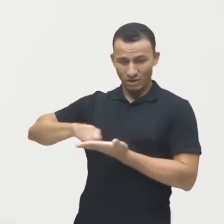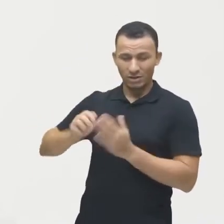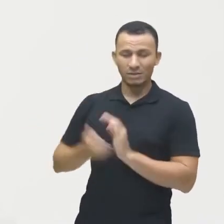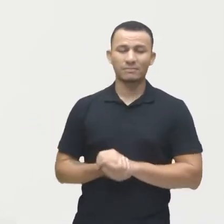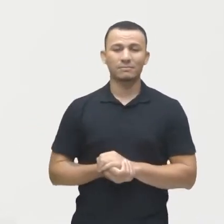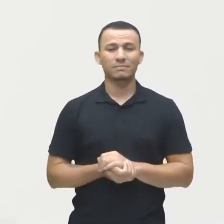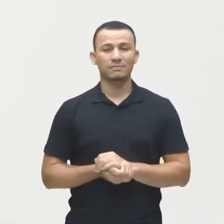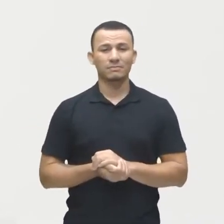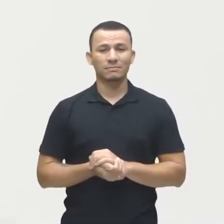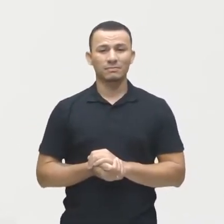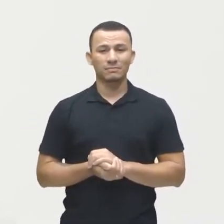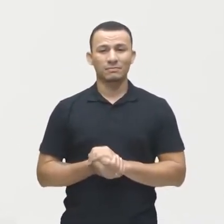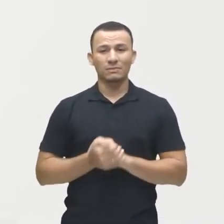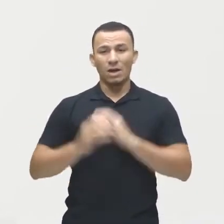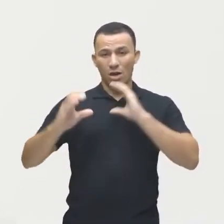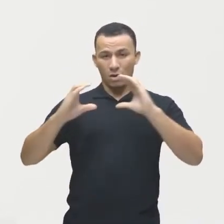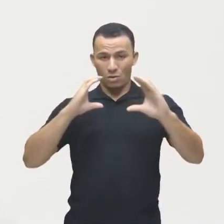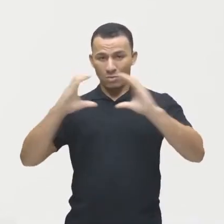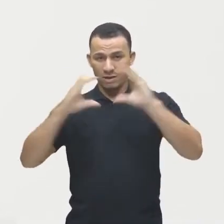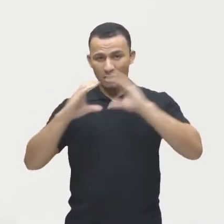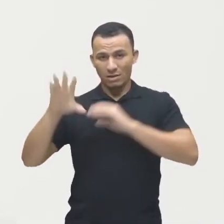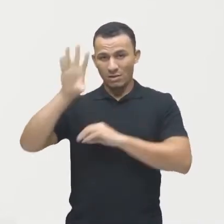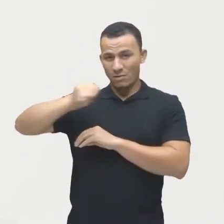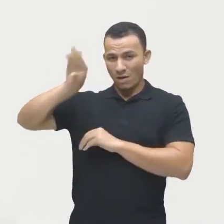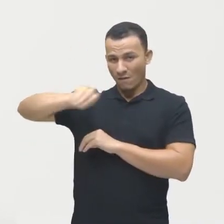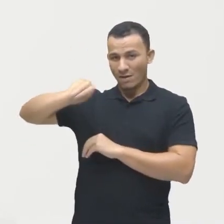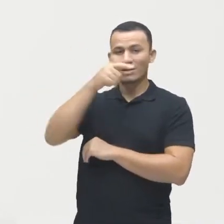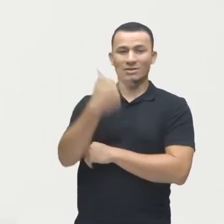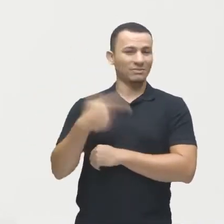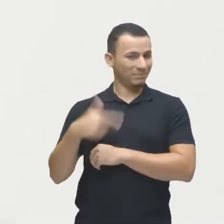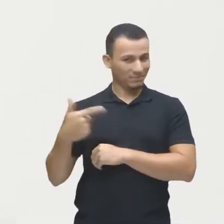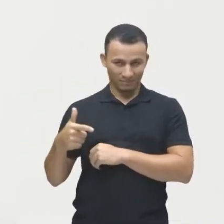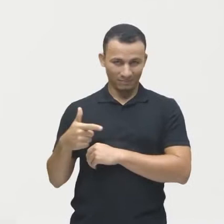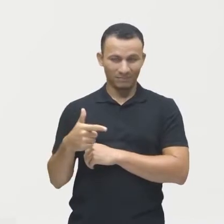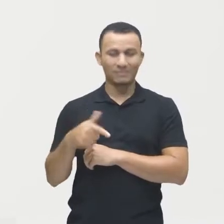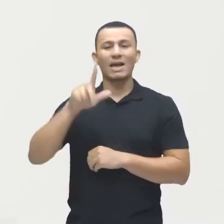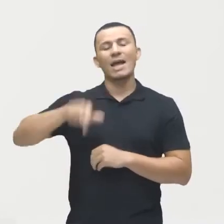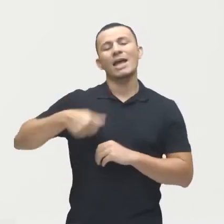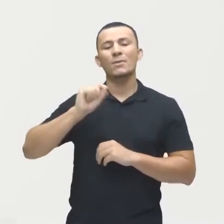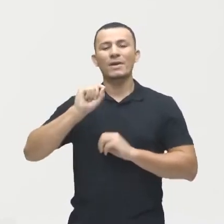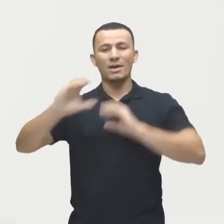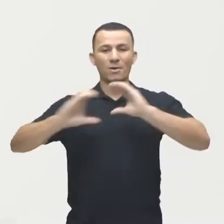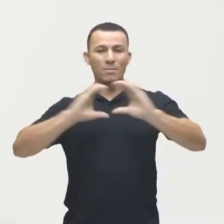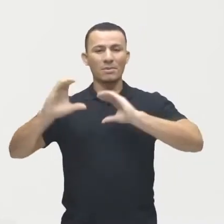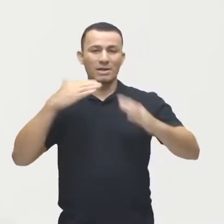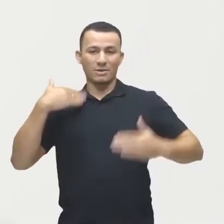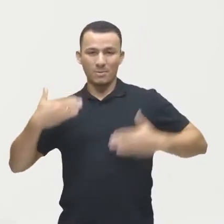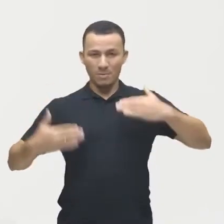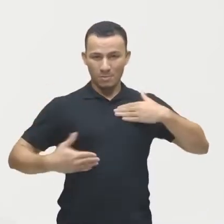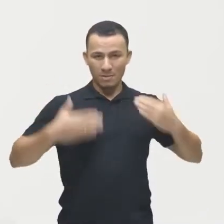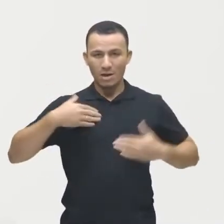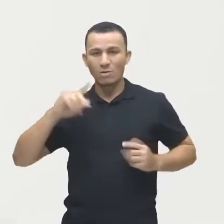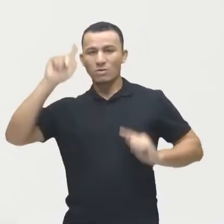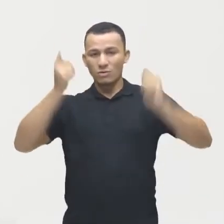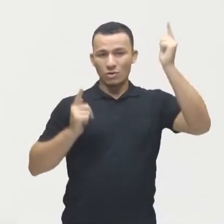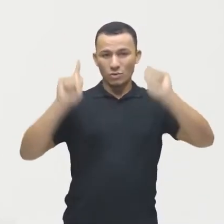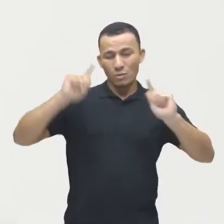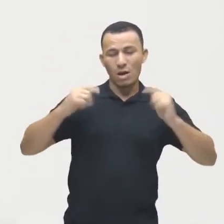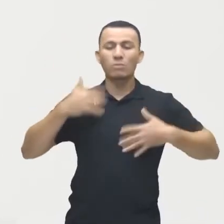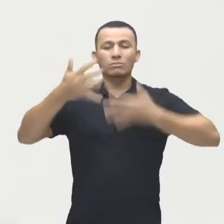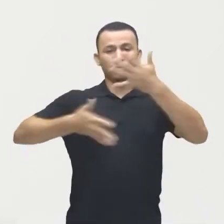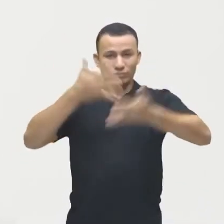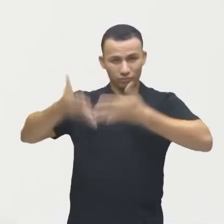Comunicação não verbal, não utiliza a palavra, pode ser a comunicação corporal, gestual, de